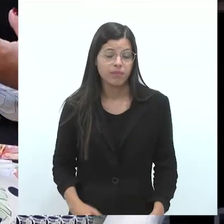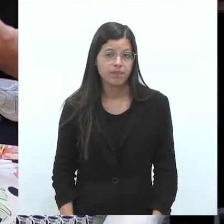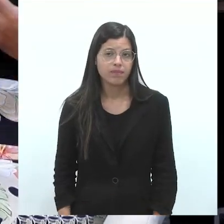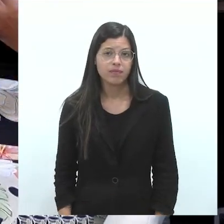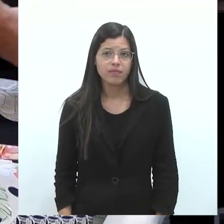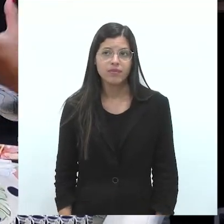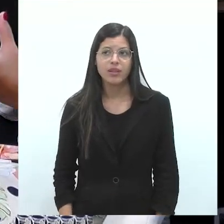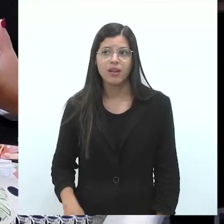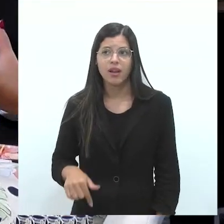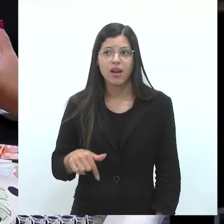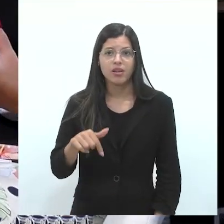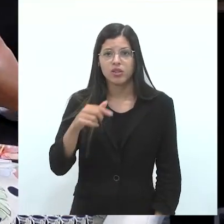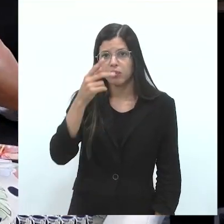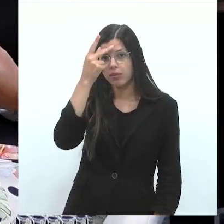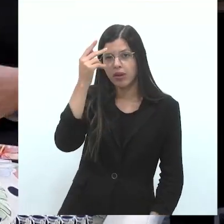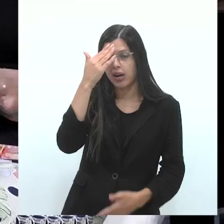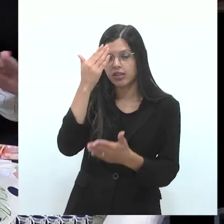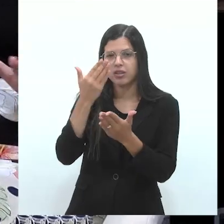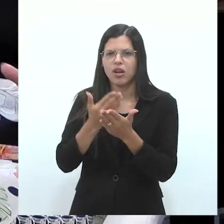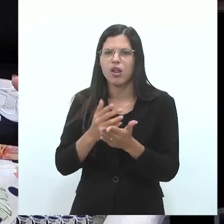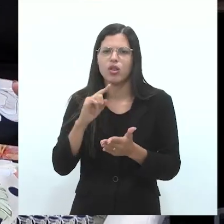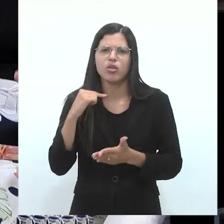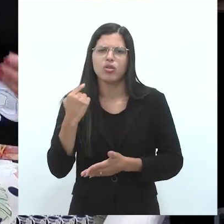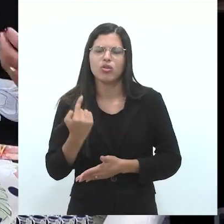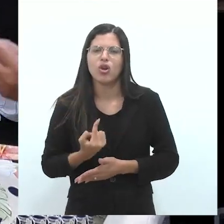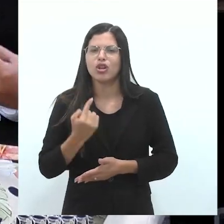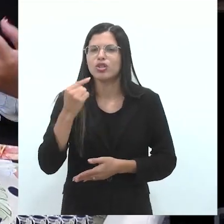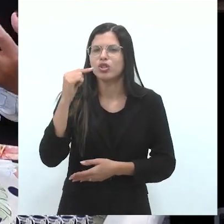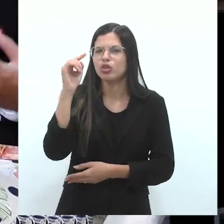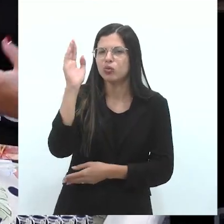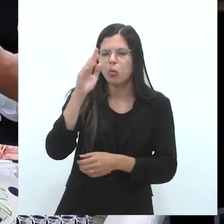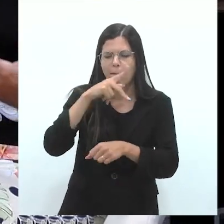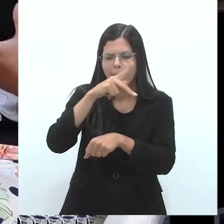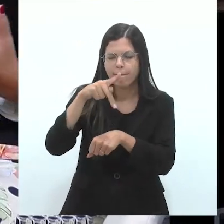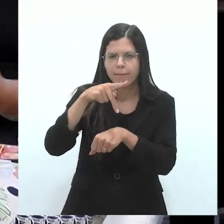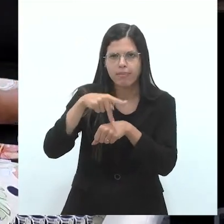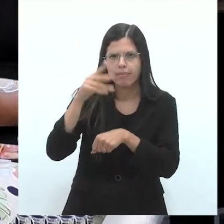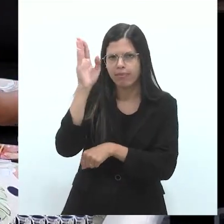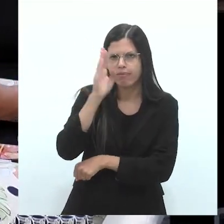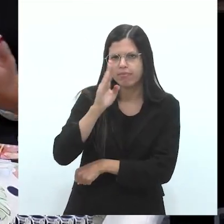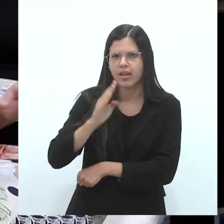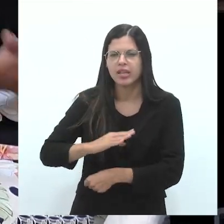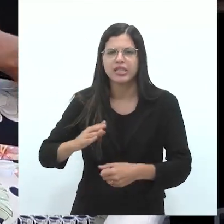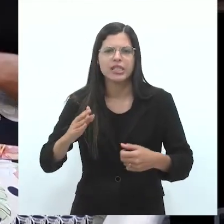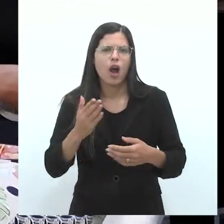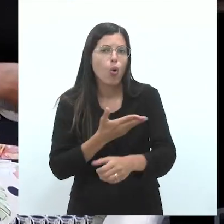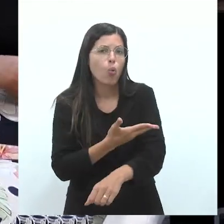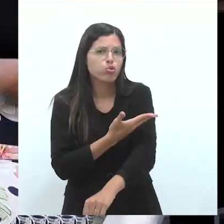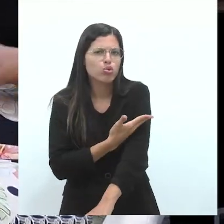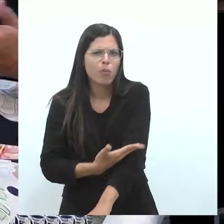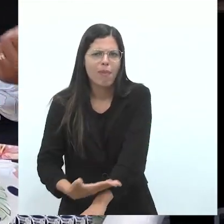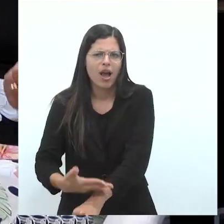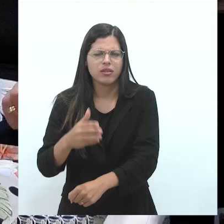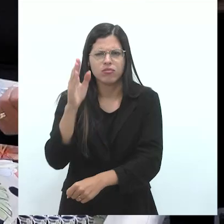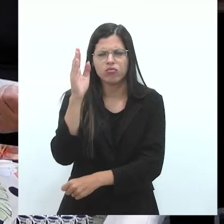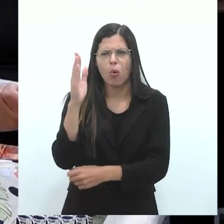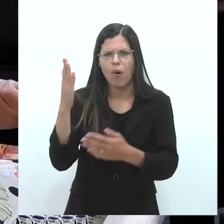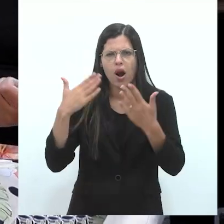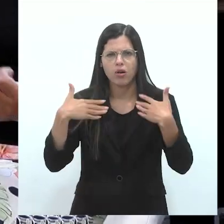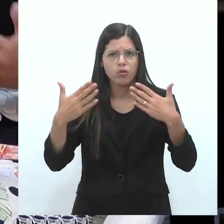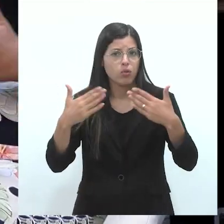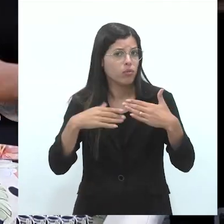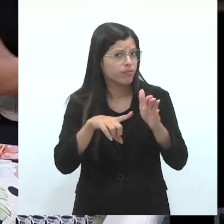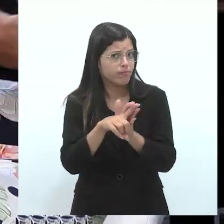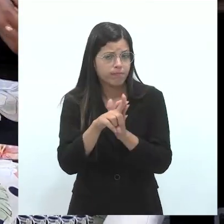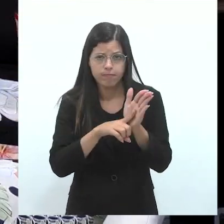verdade, tem o senso comum de que nós moramos num país tropical e nós estamos acostumados ao calor, e a nossa pesquisa revela justamente ao